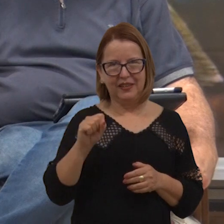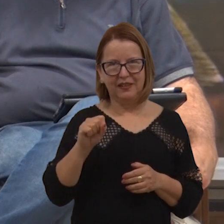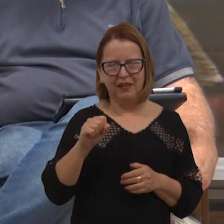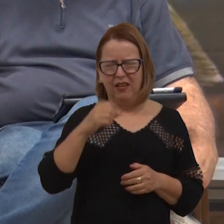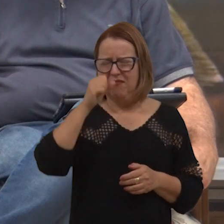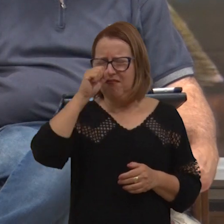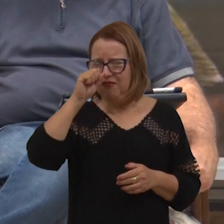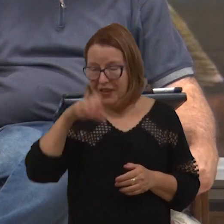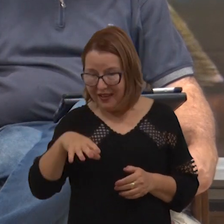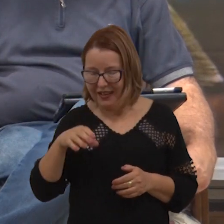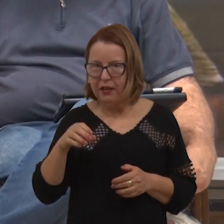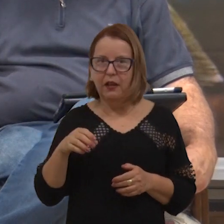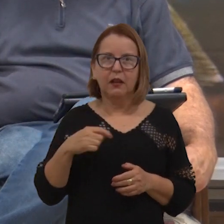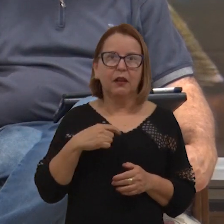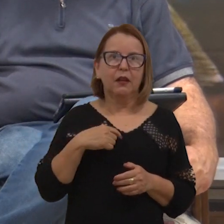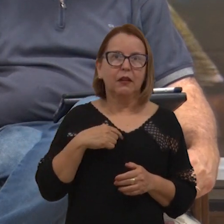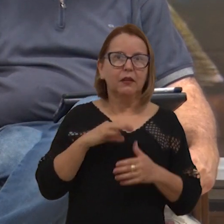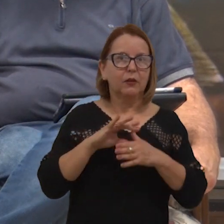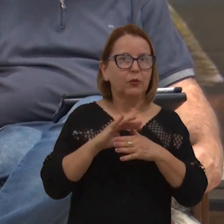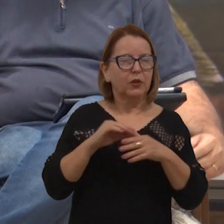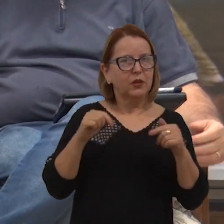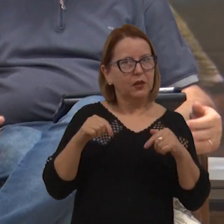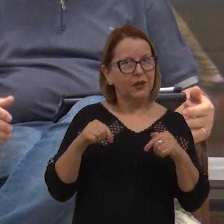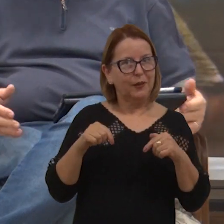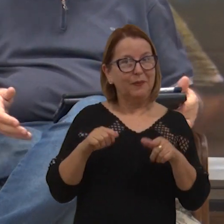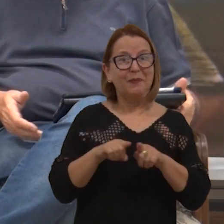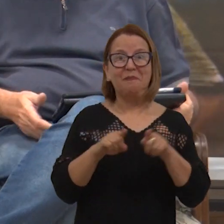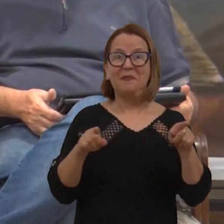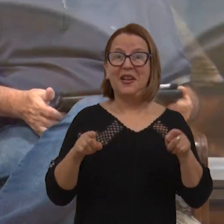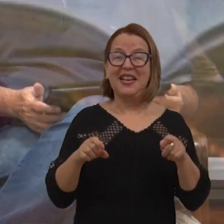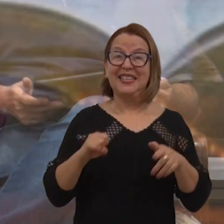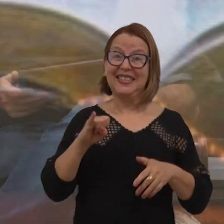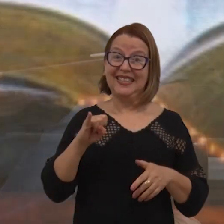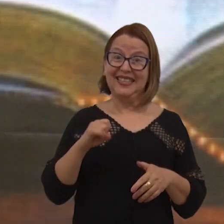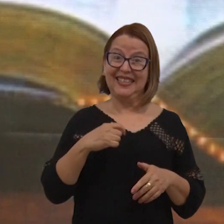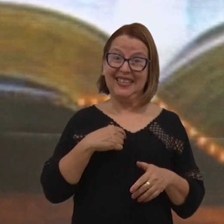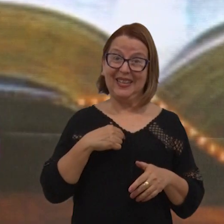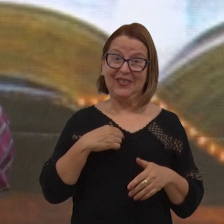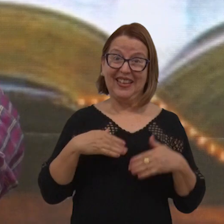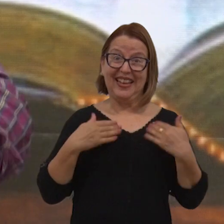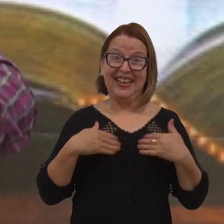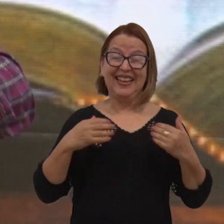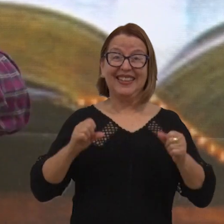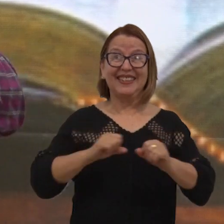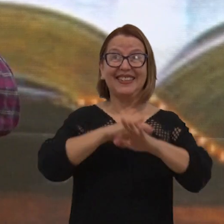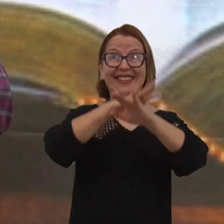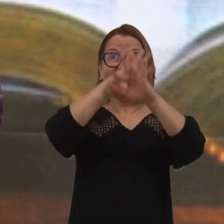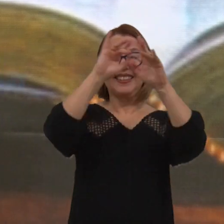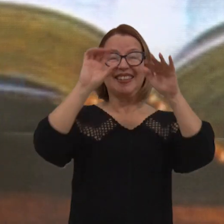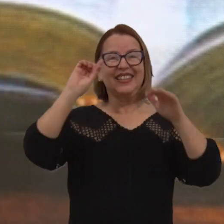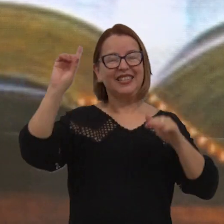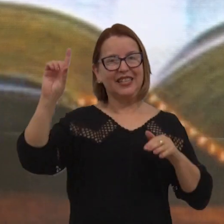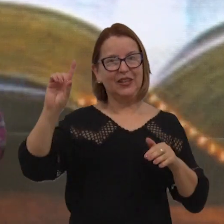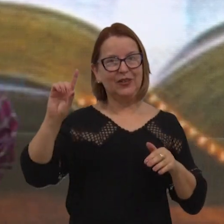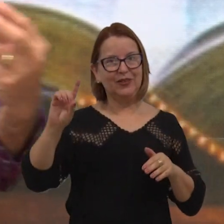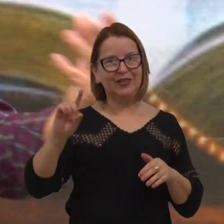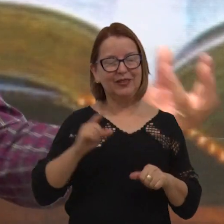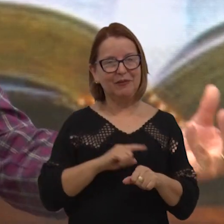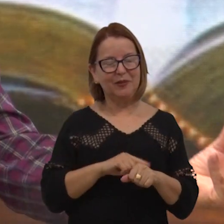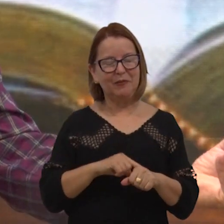lá embaixo. Então, quando eu estou alegre, quando eu estou dando glória a Deus, quando eu estou